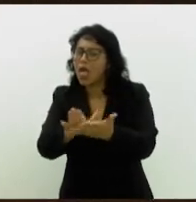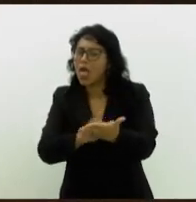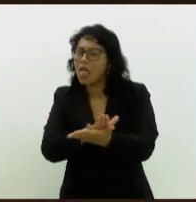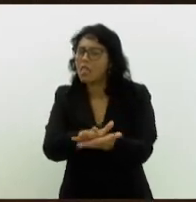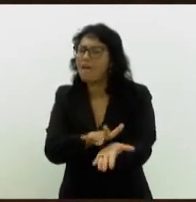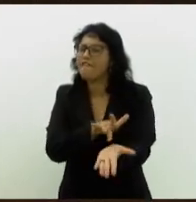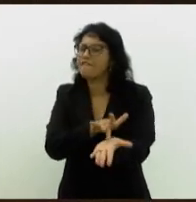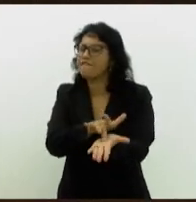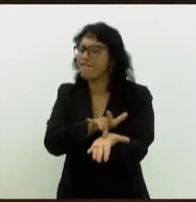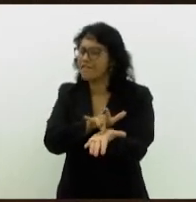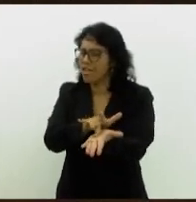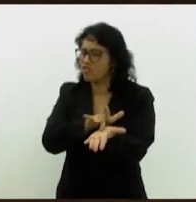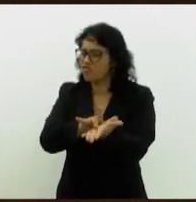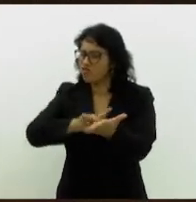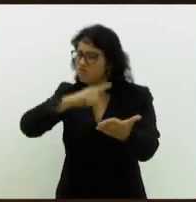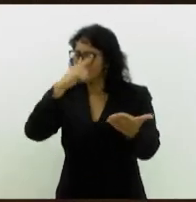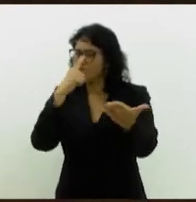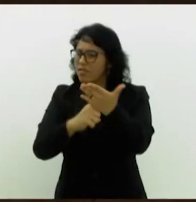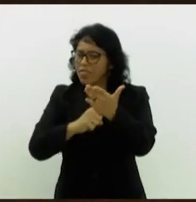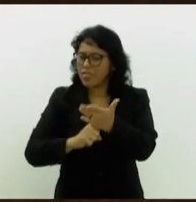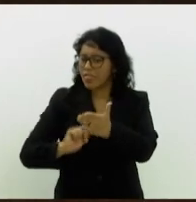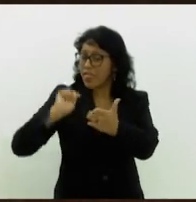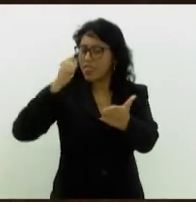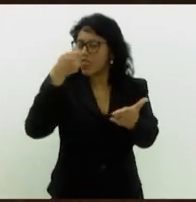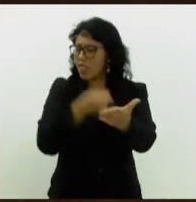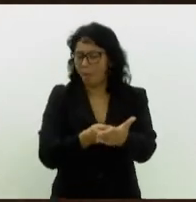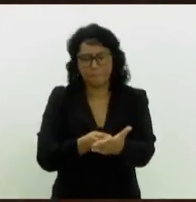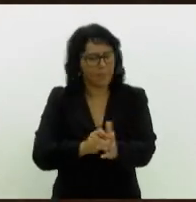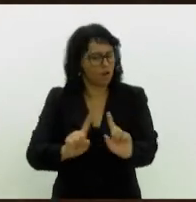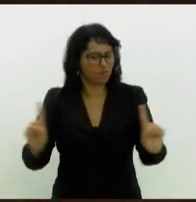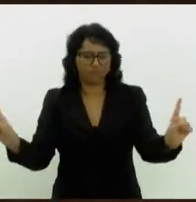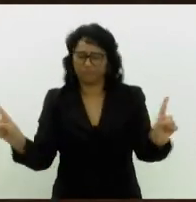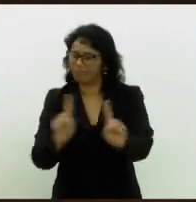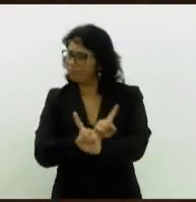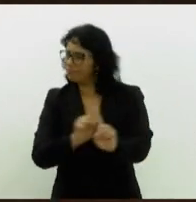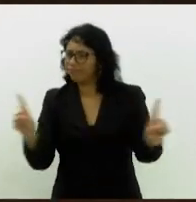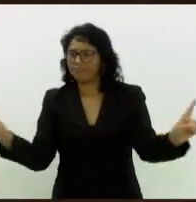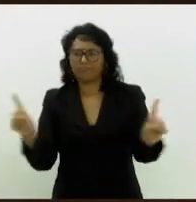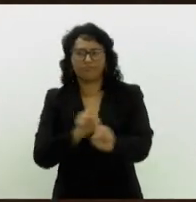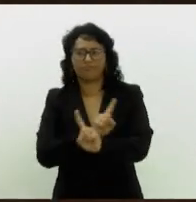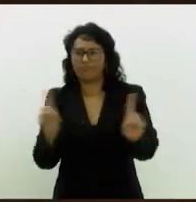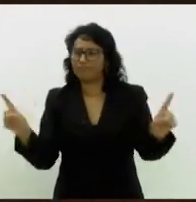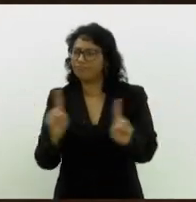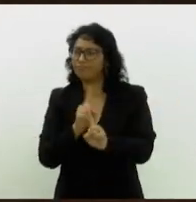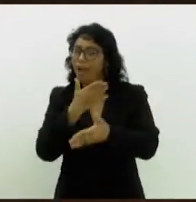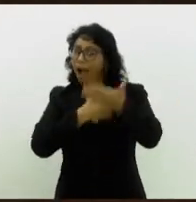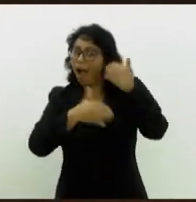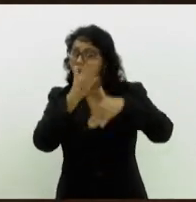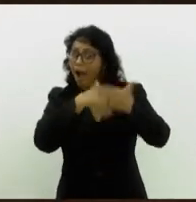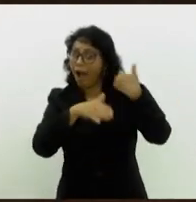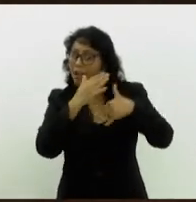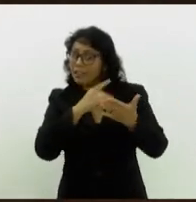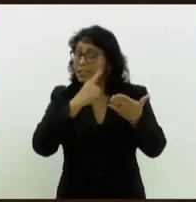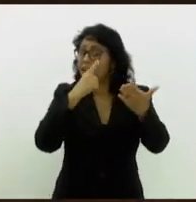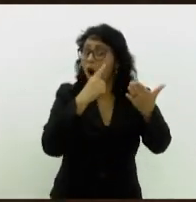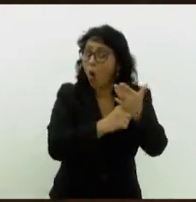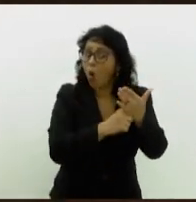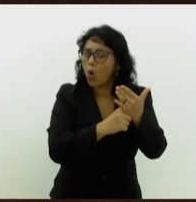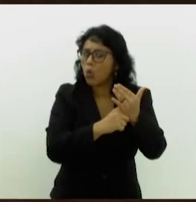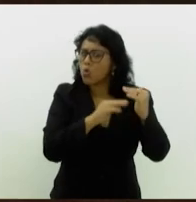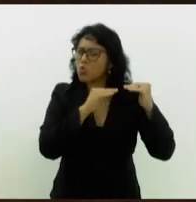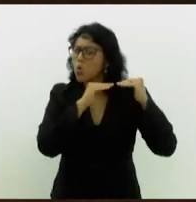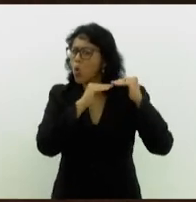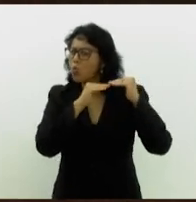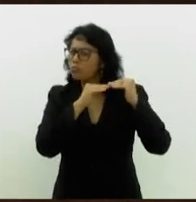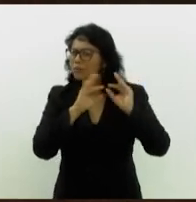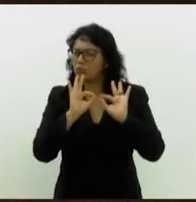cumpriu o acordo que fez com o Parlamento Fluminense e mais grave ainda não